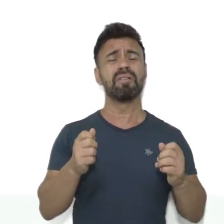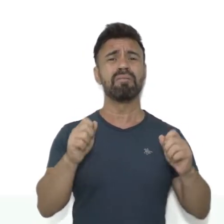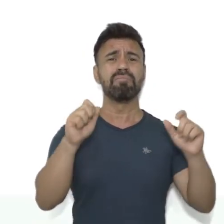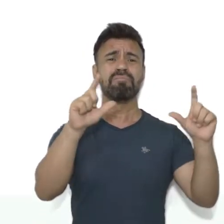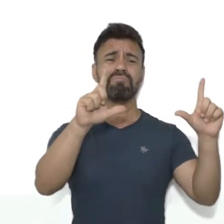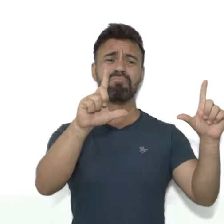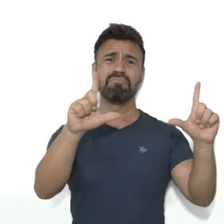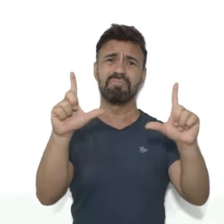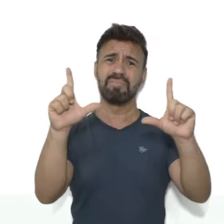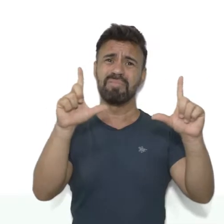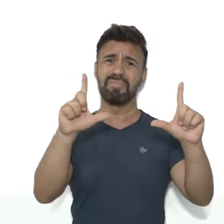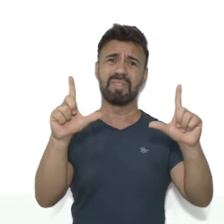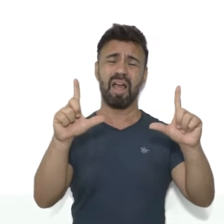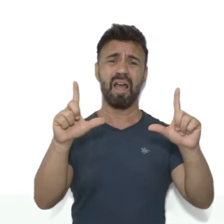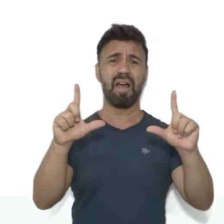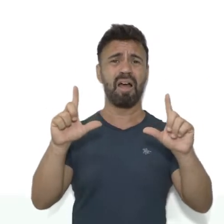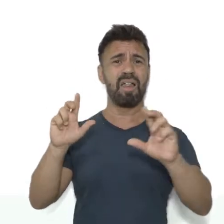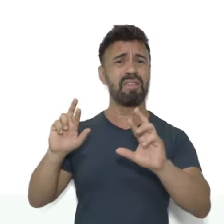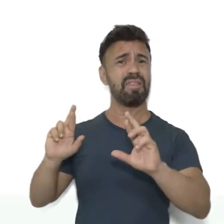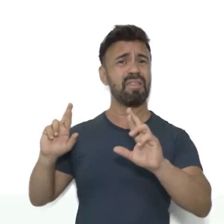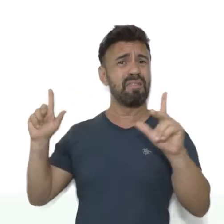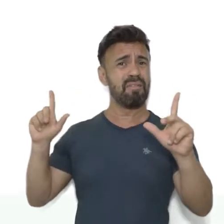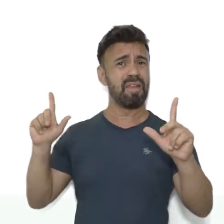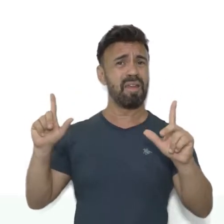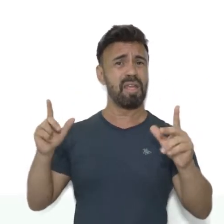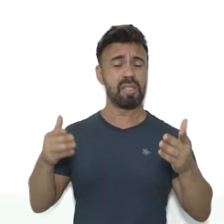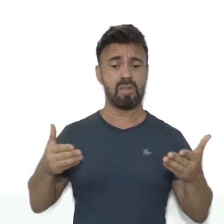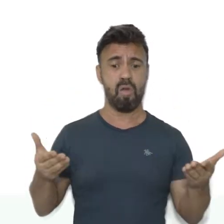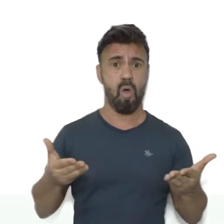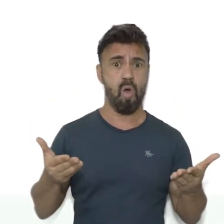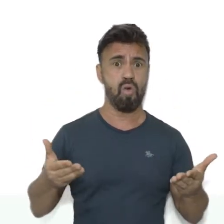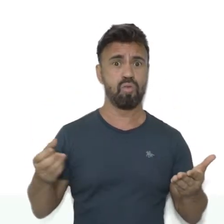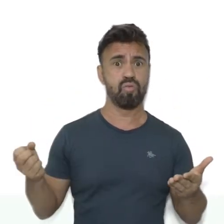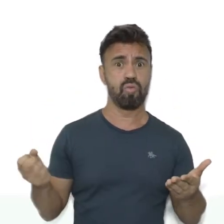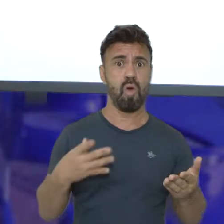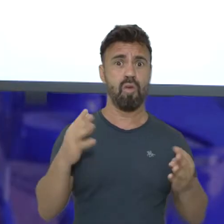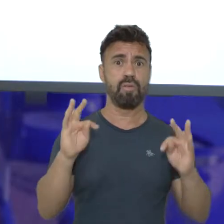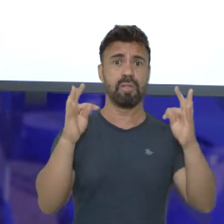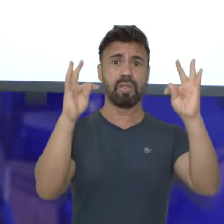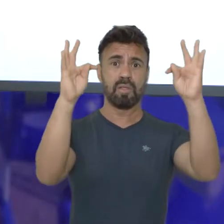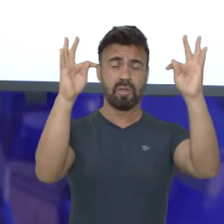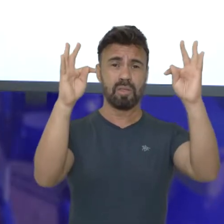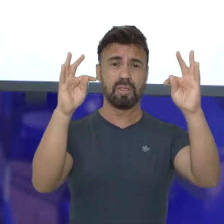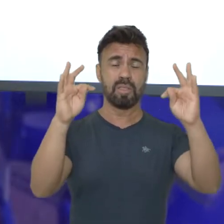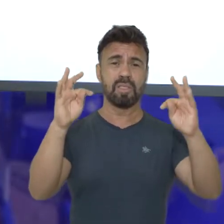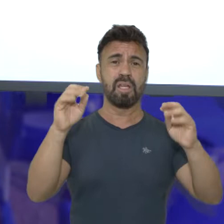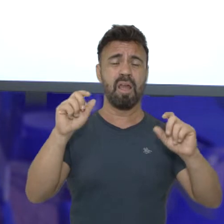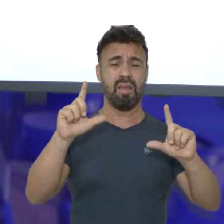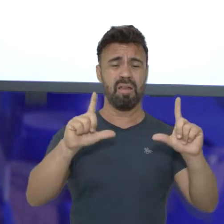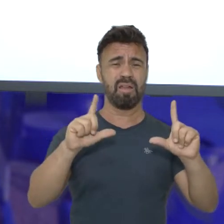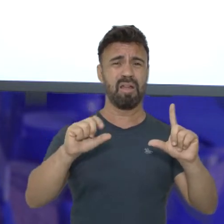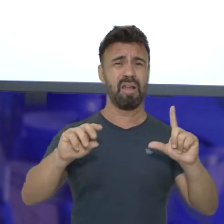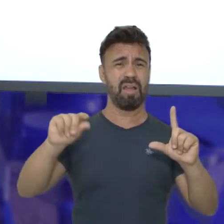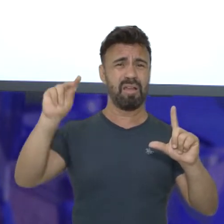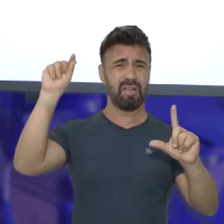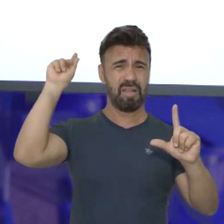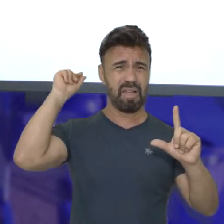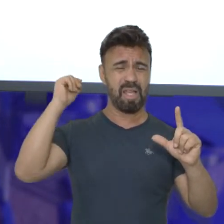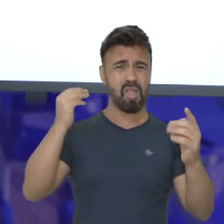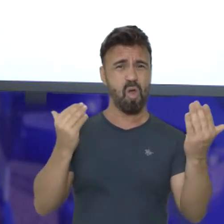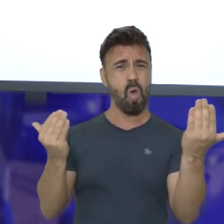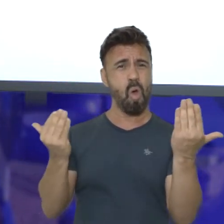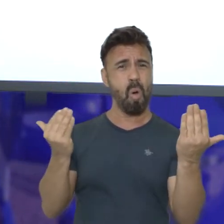com relação aos aparelhos mais recentes. E por ser uma tecnologia mais antiga, né,